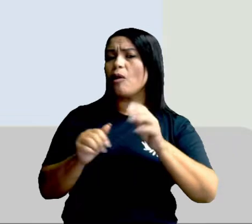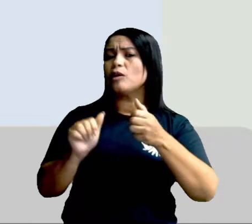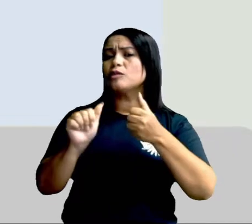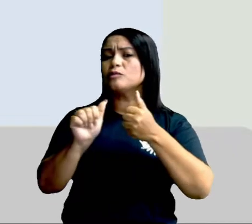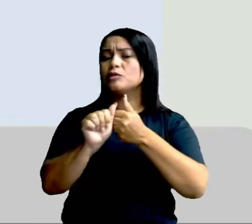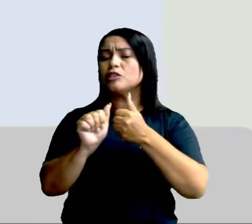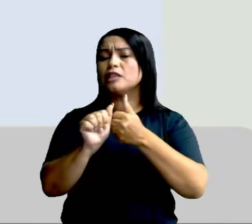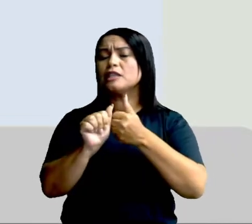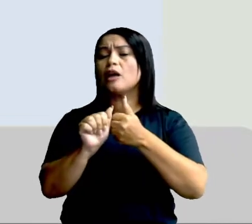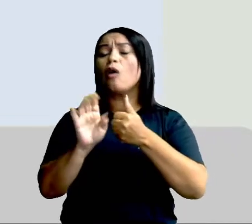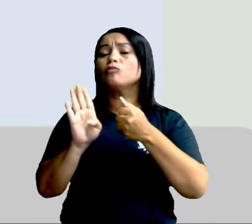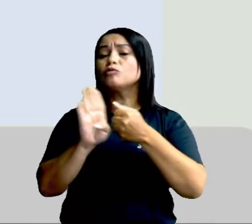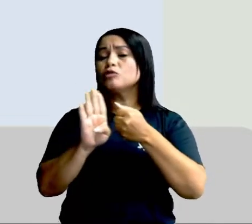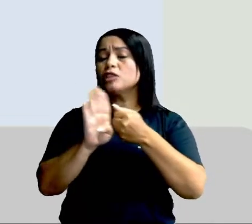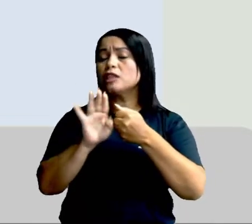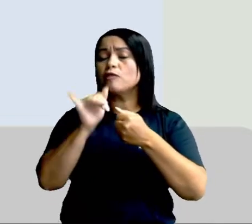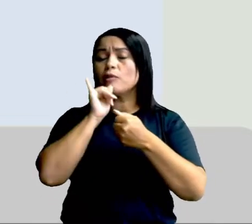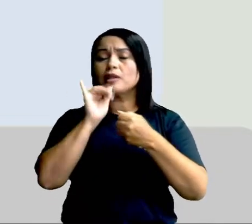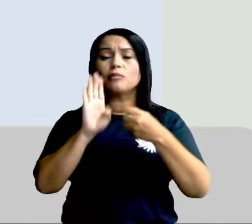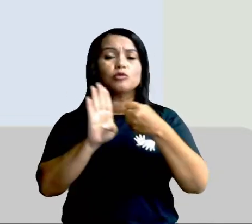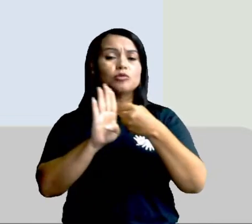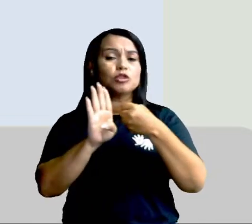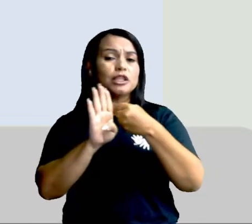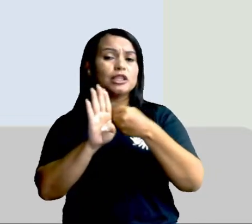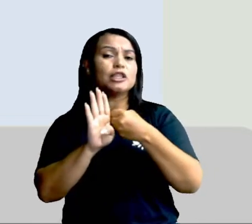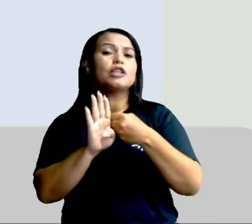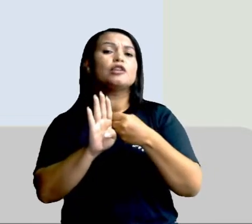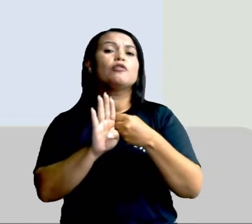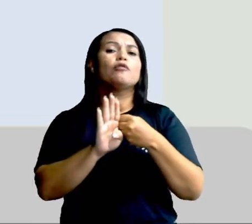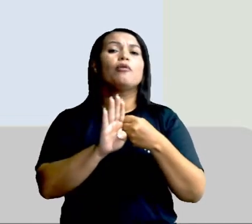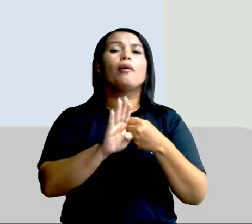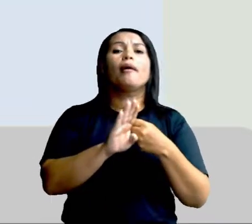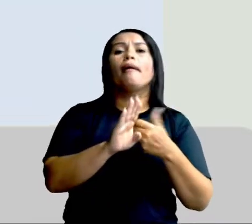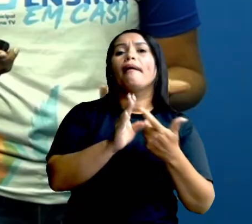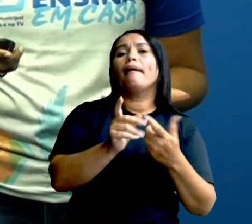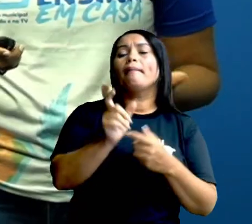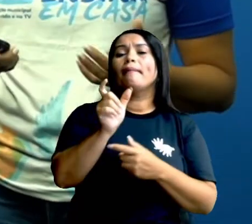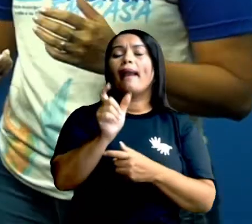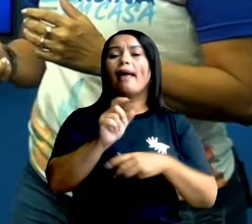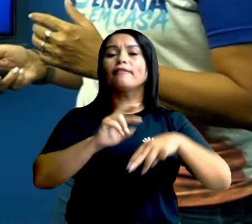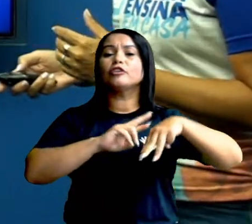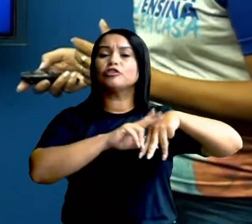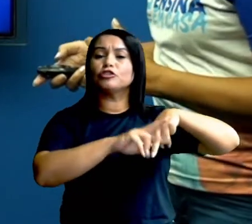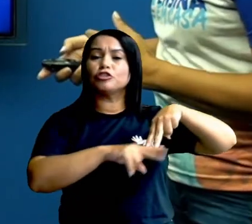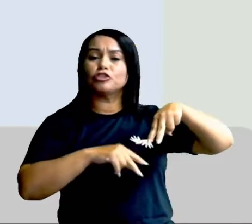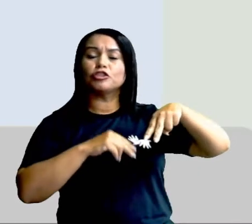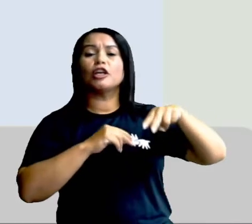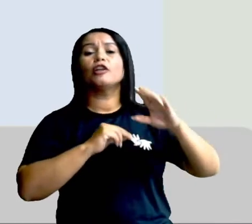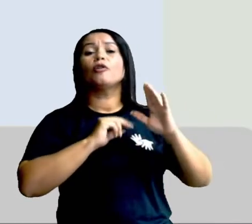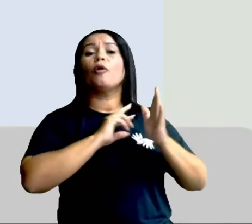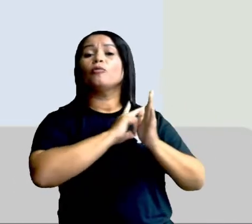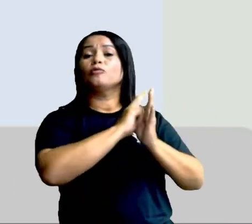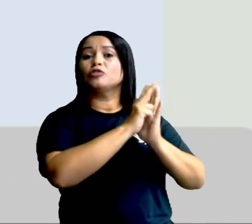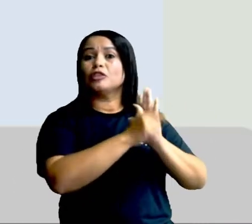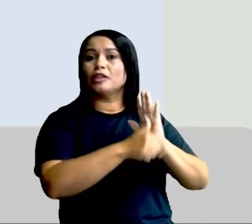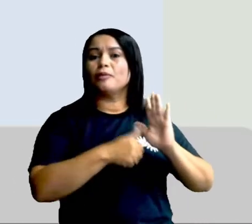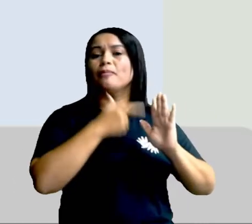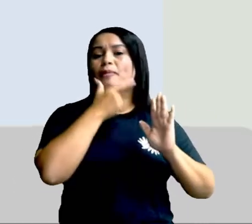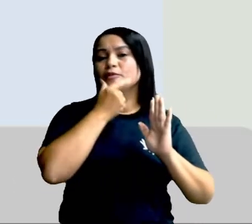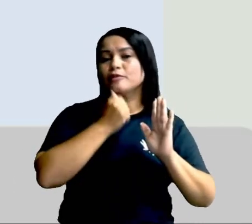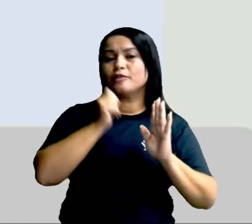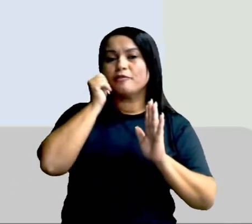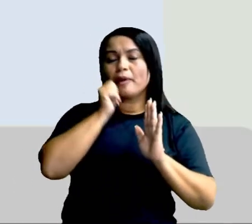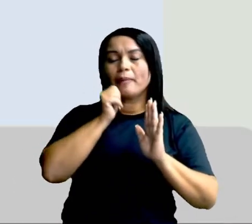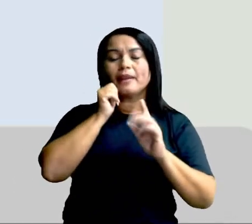o gênero masculino e feminino e o número singular e plural. Os